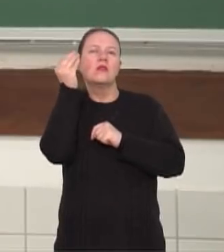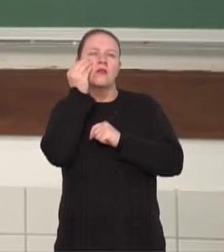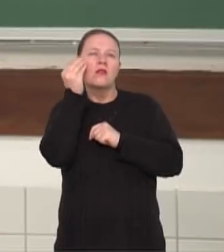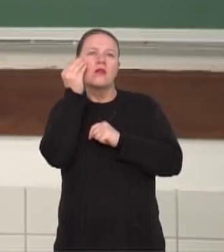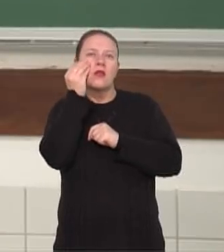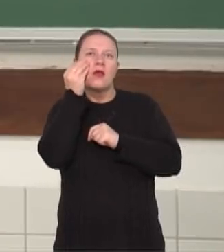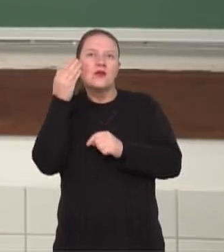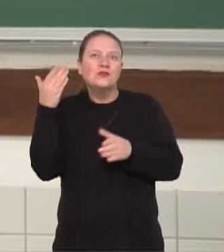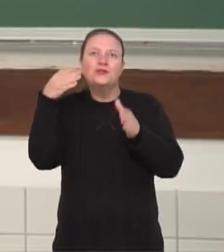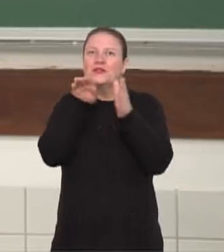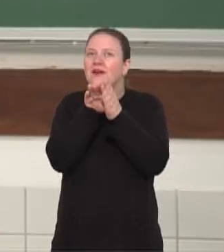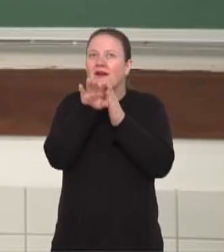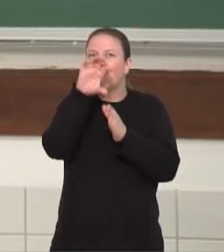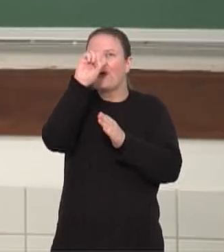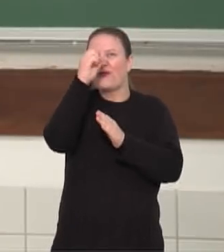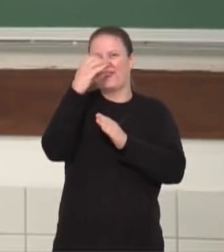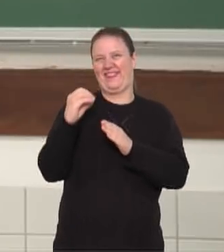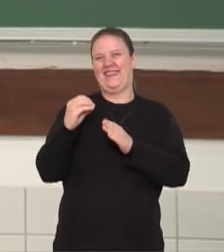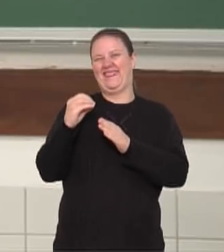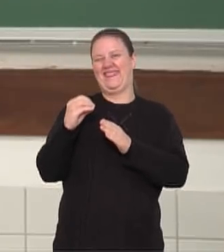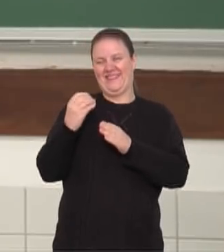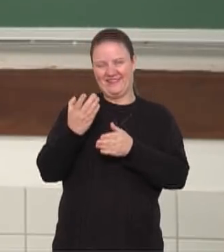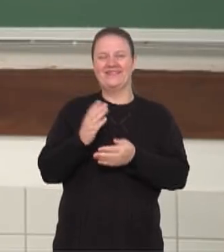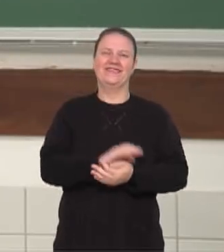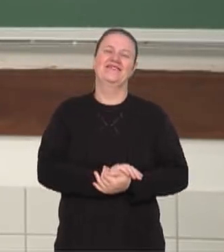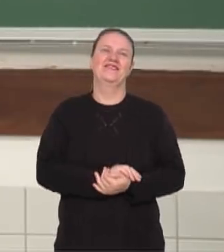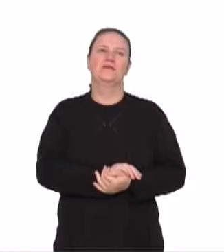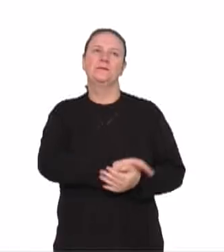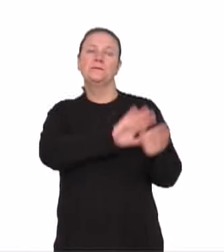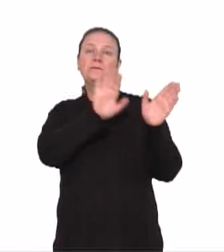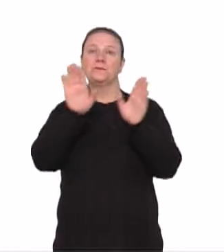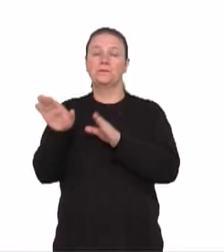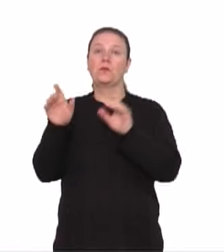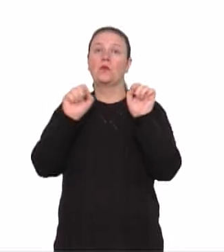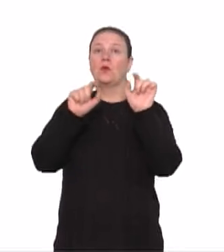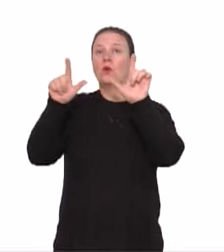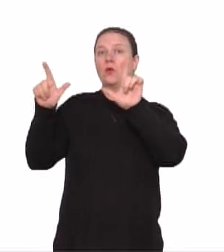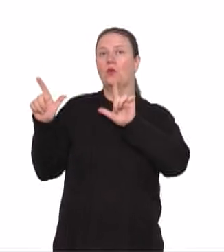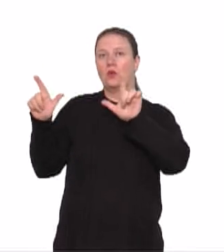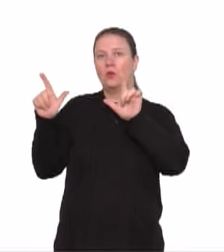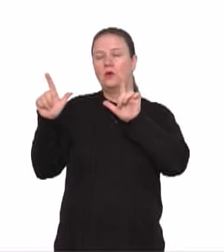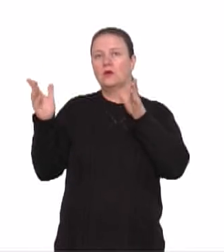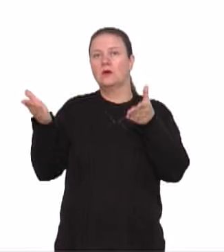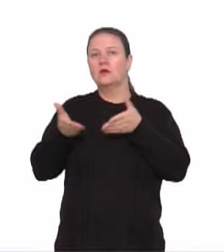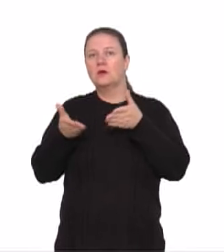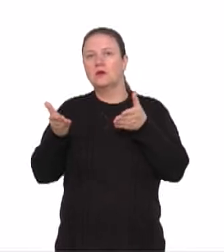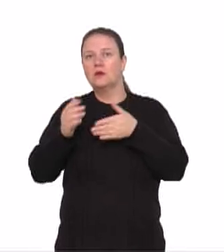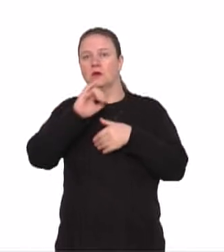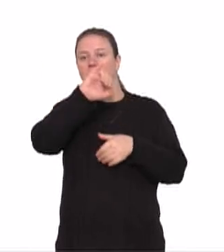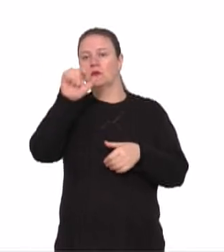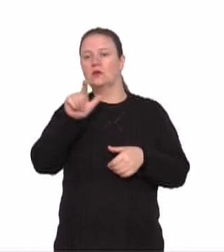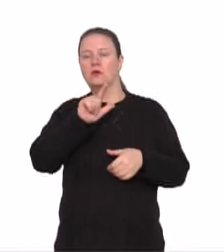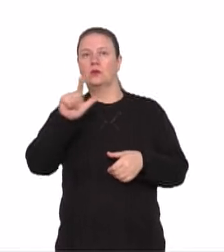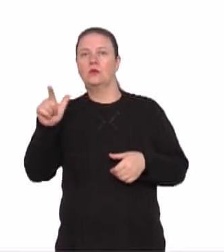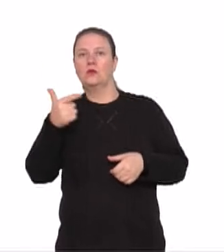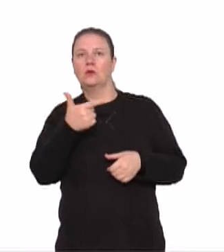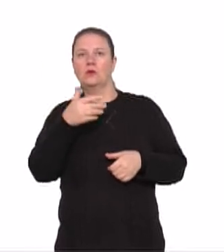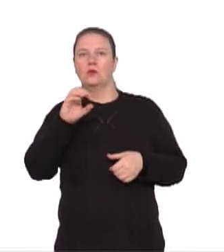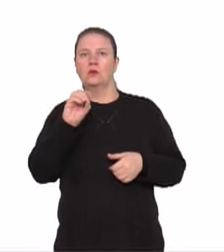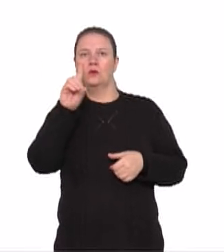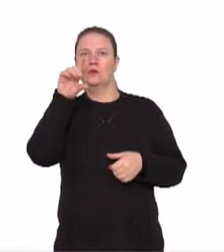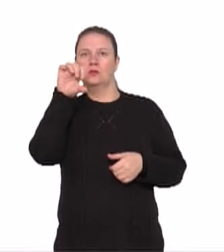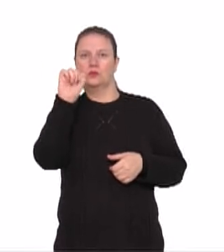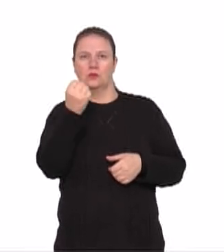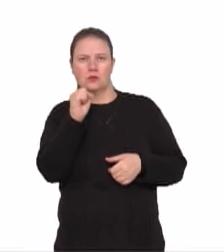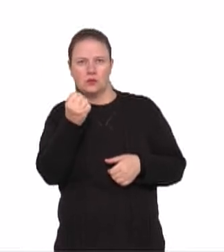estes 80 pontos. Vamos analisar aqui mais uma charge publicada pelo Thiago Lucas, em julho de 2018, quando o Brasil